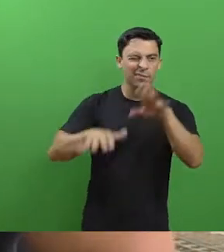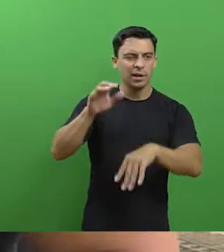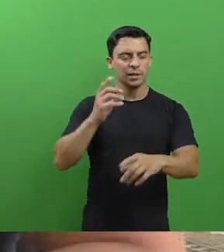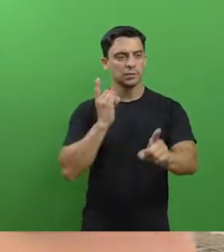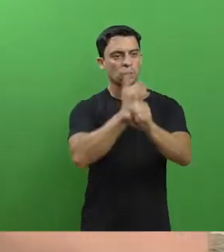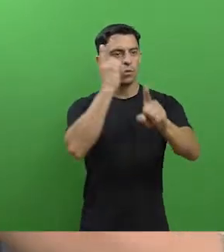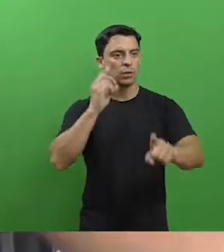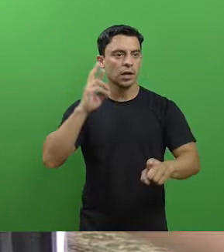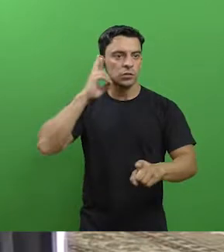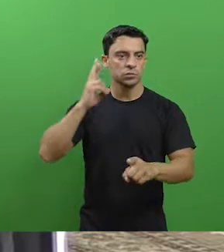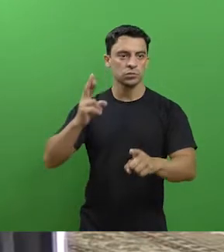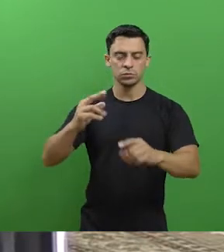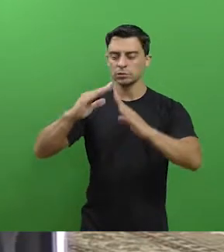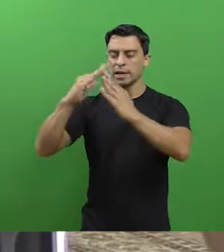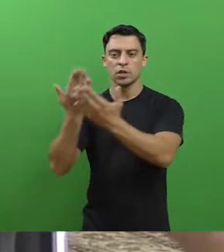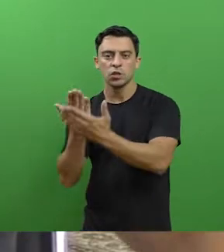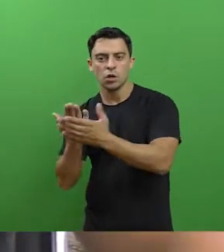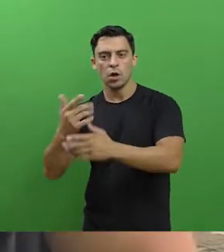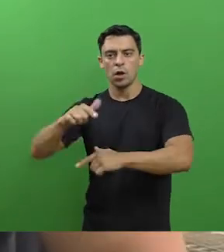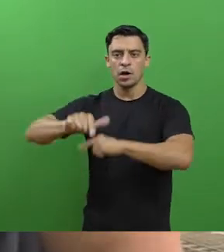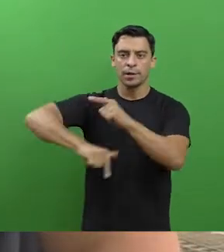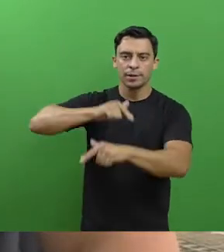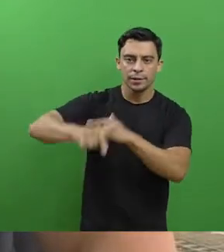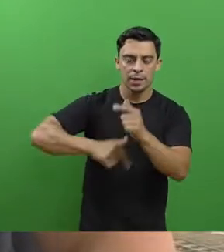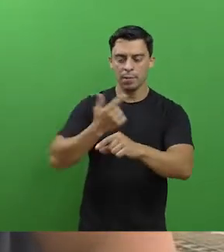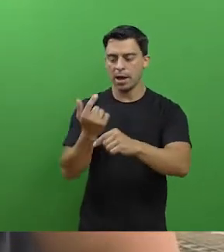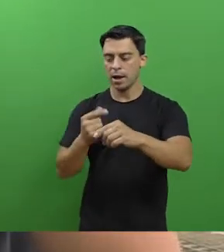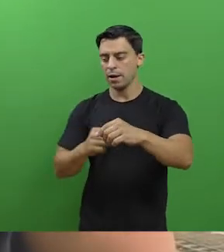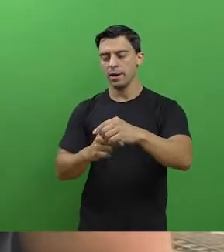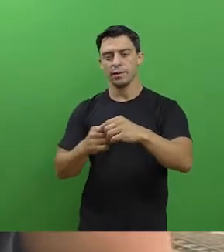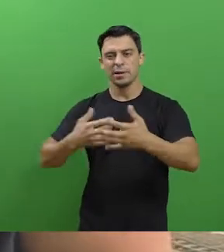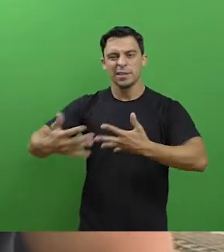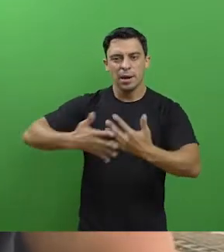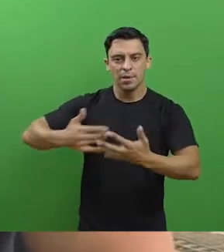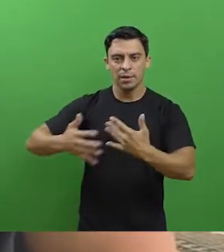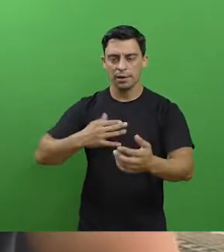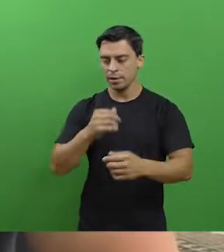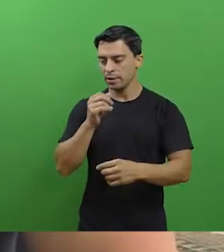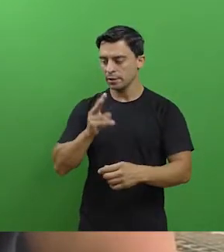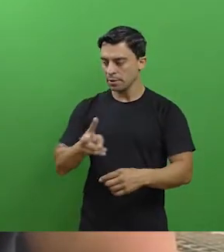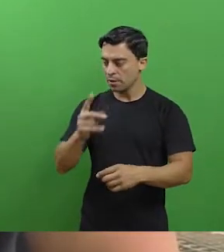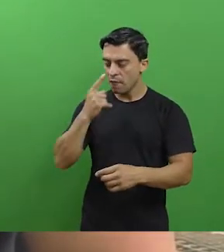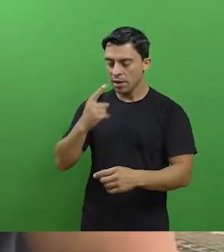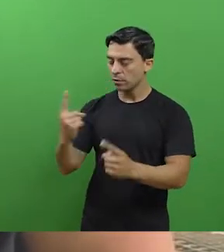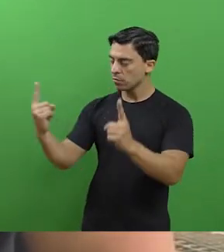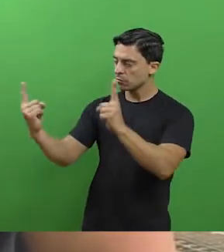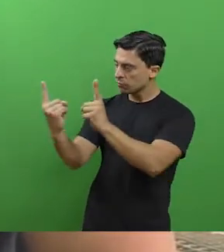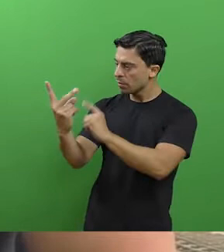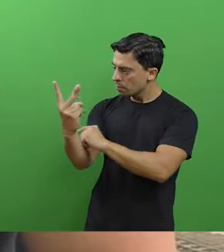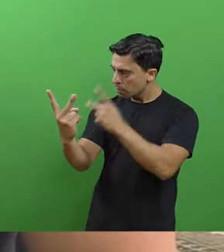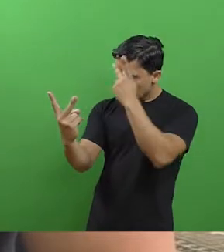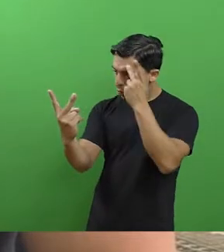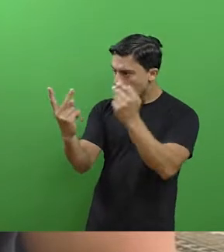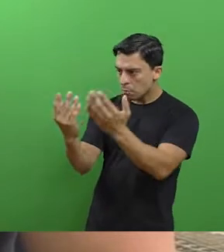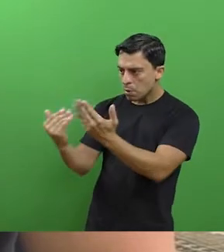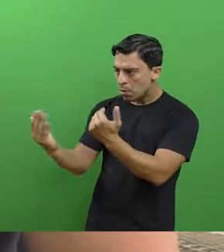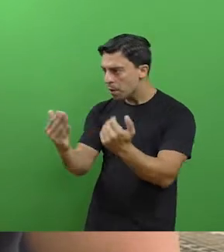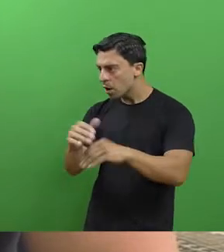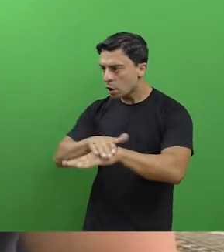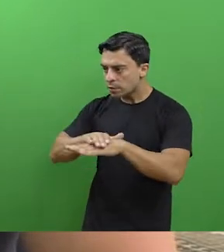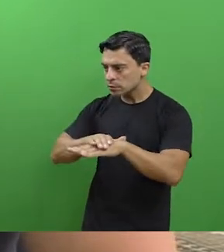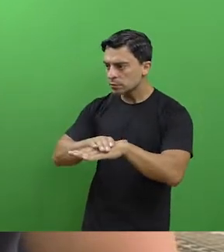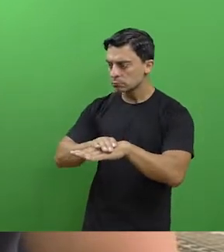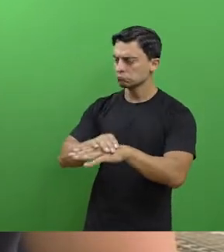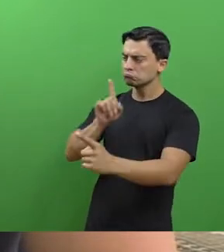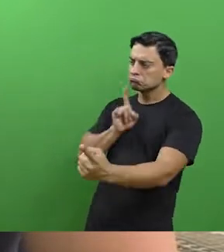na rua, no terminal de rodoviário, você vai ver, vai ter duas pessoas surdas conversando. Não ter medo de tentar conversar